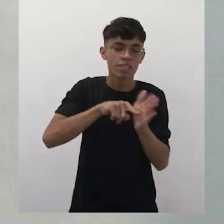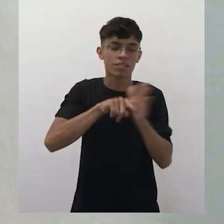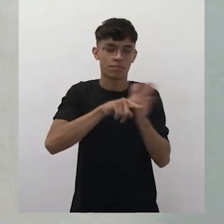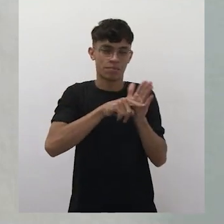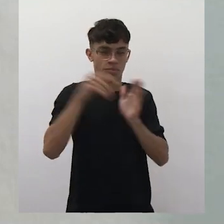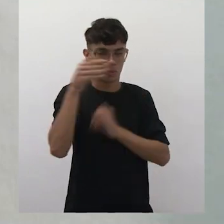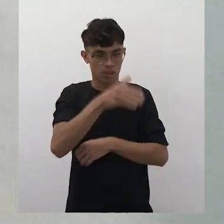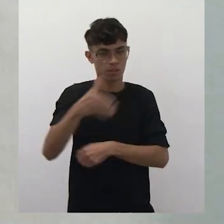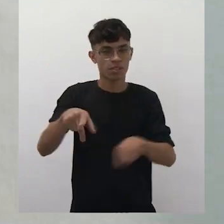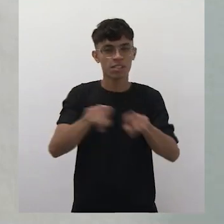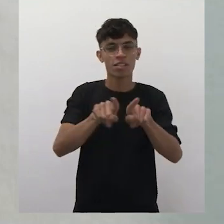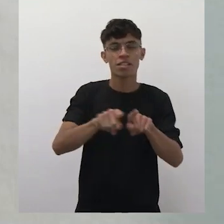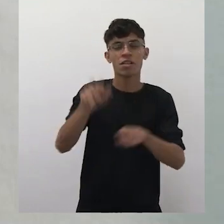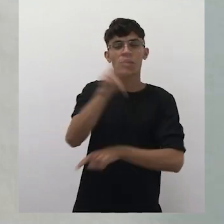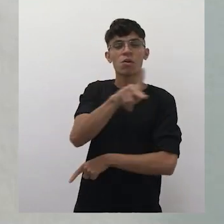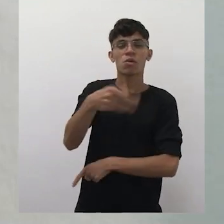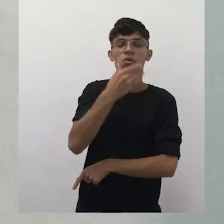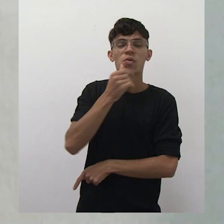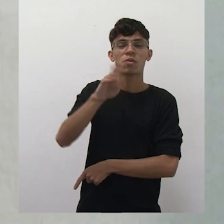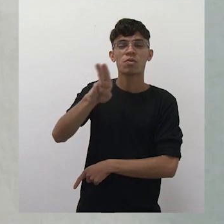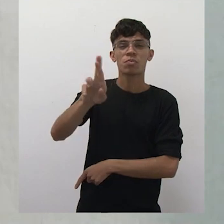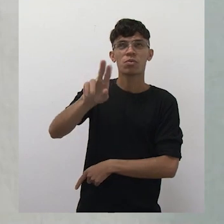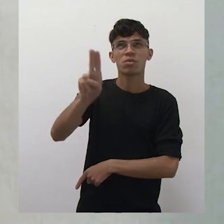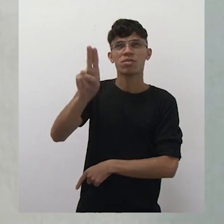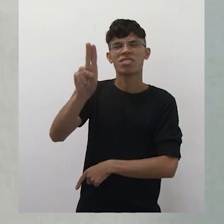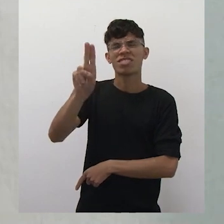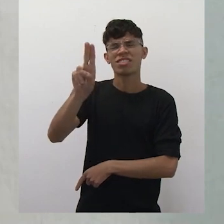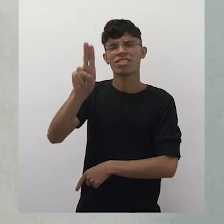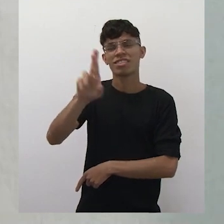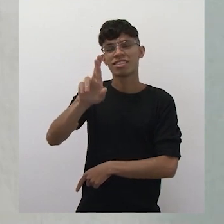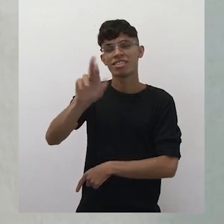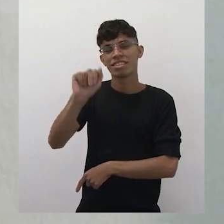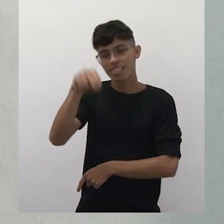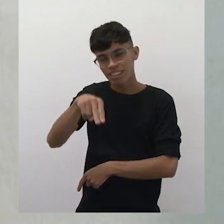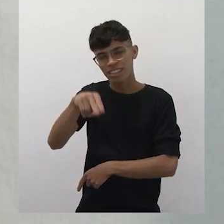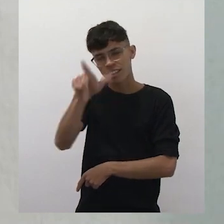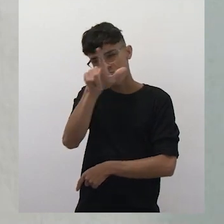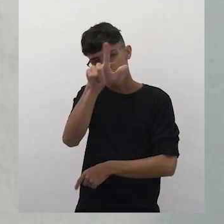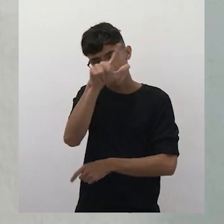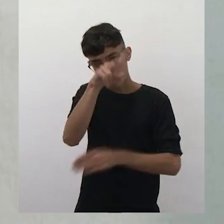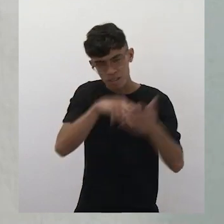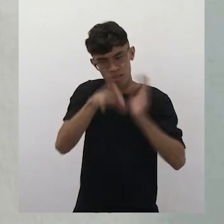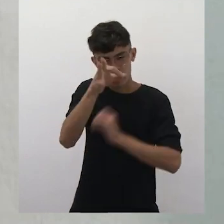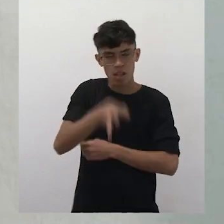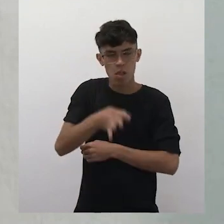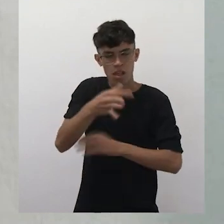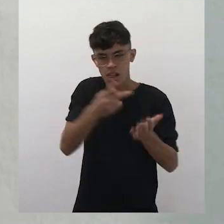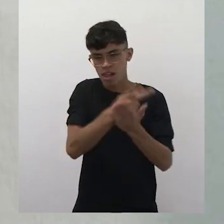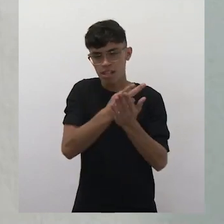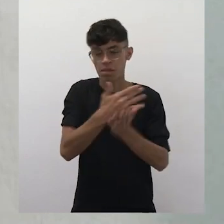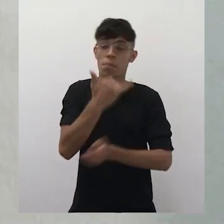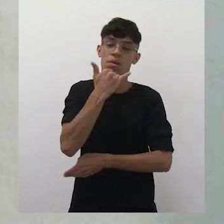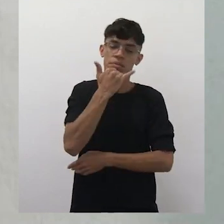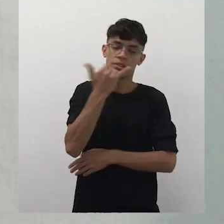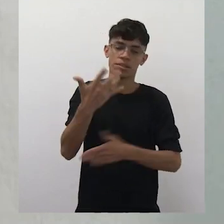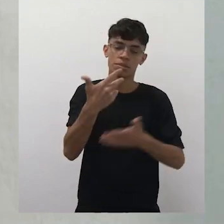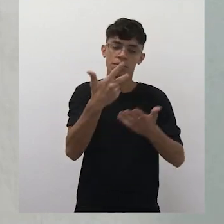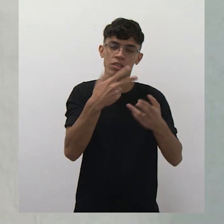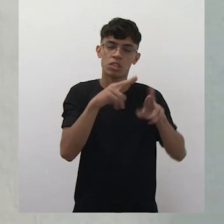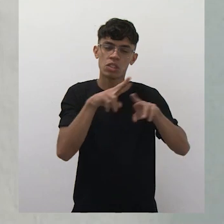Professor Buran, será que eu li certo? Se eu não li, me desculpe, professor. Utiliza a